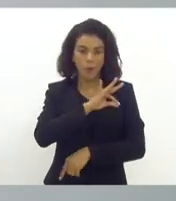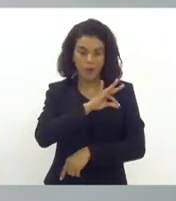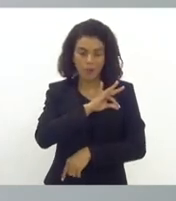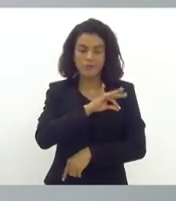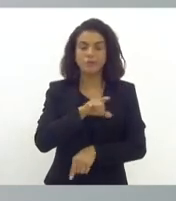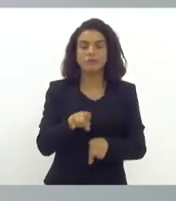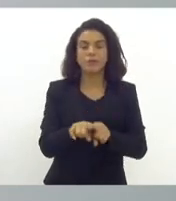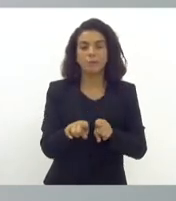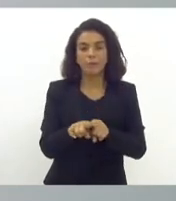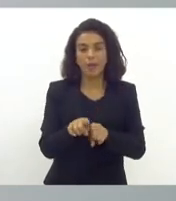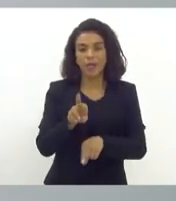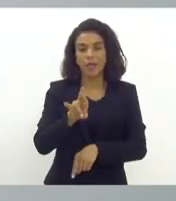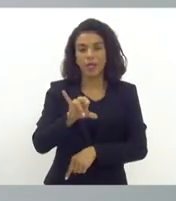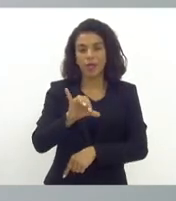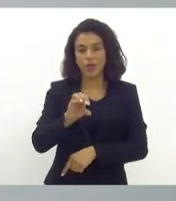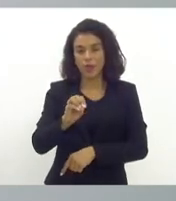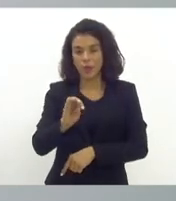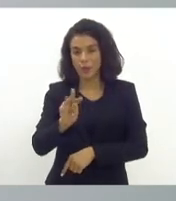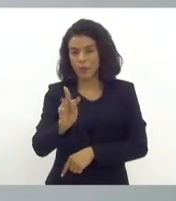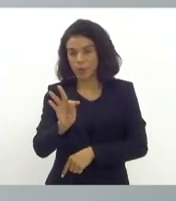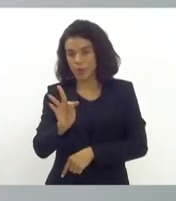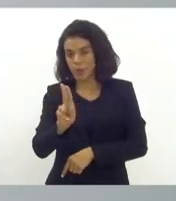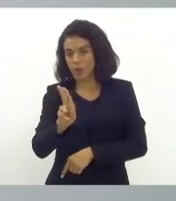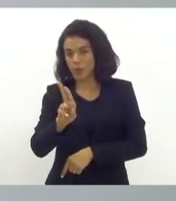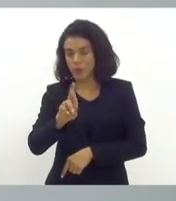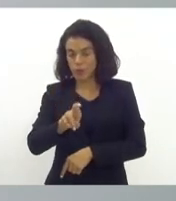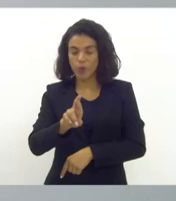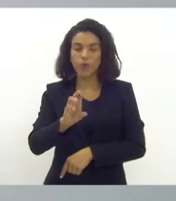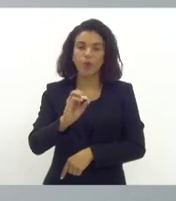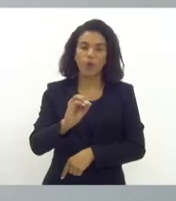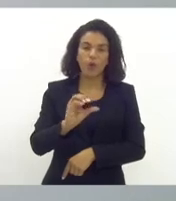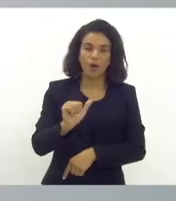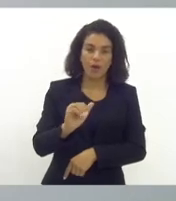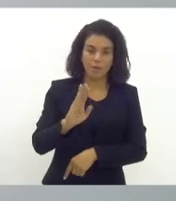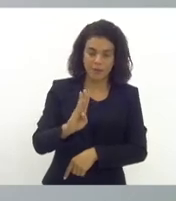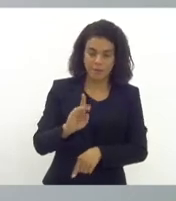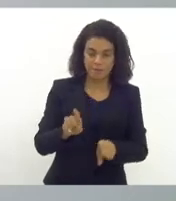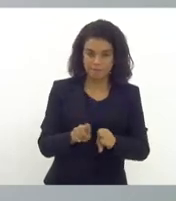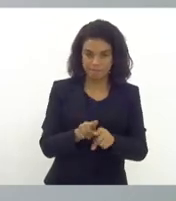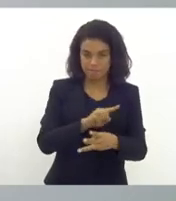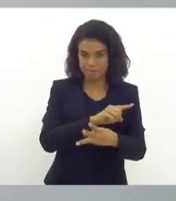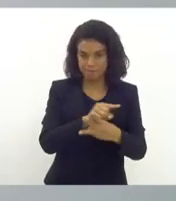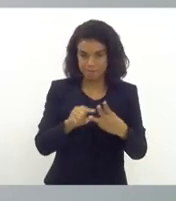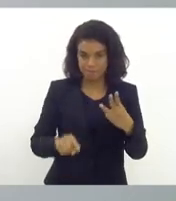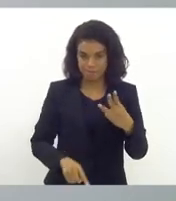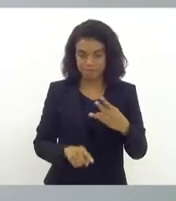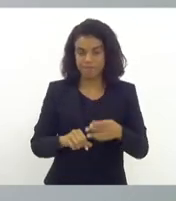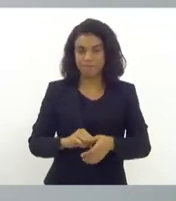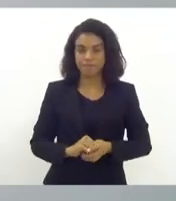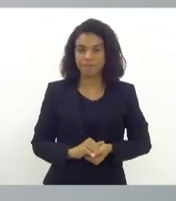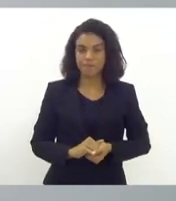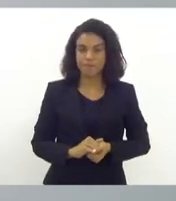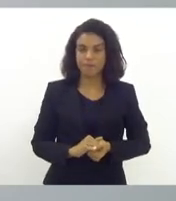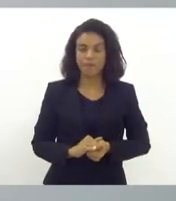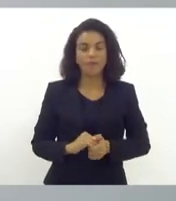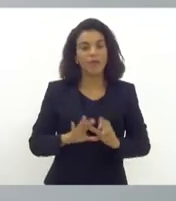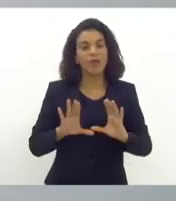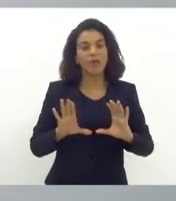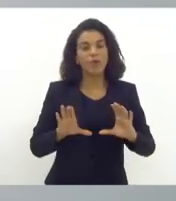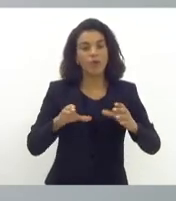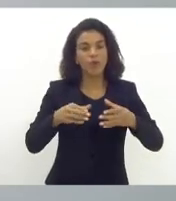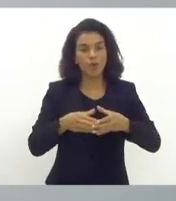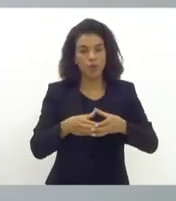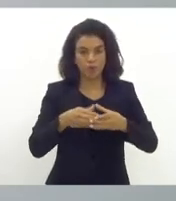da riotur aqui presente para que a gente comece a iniciar esse processo de diálogo a frente ela se